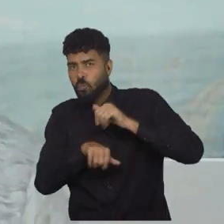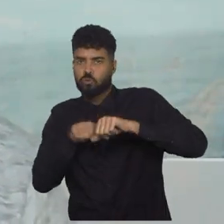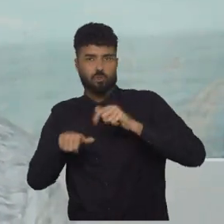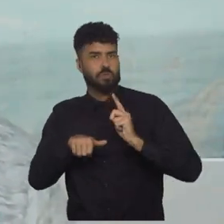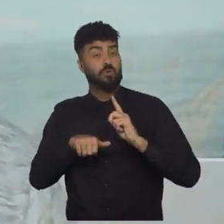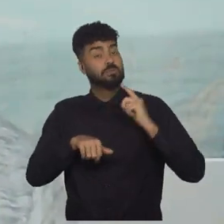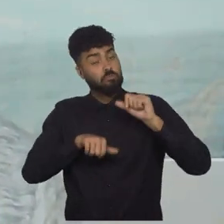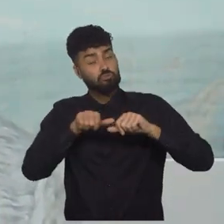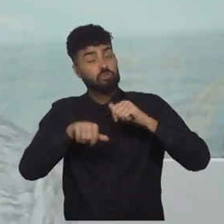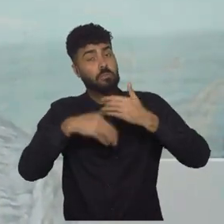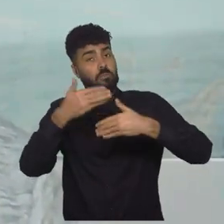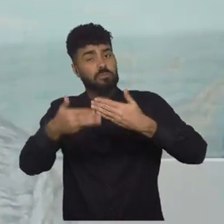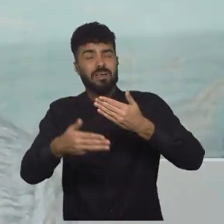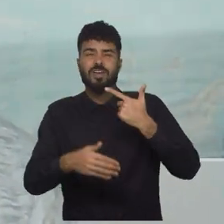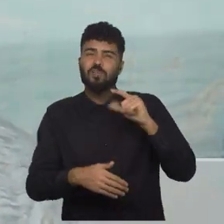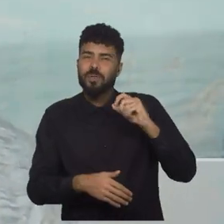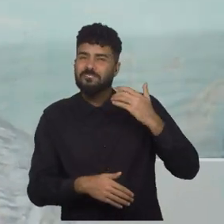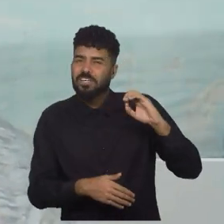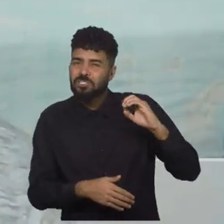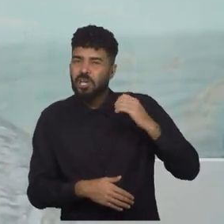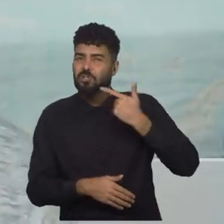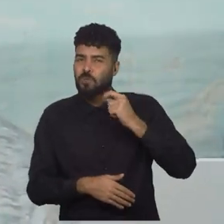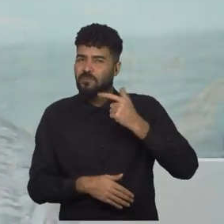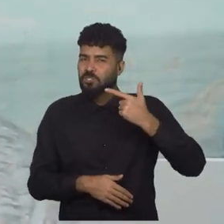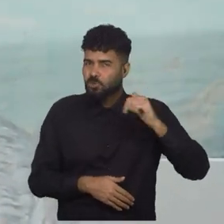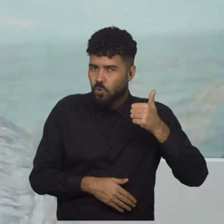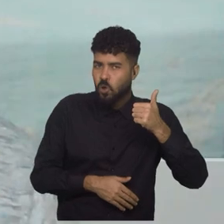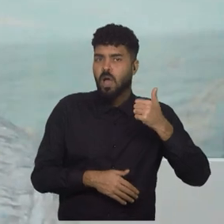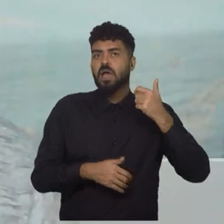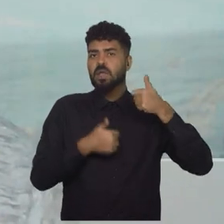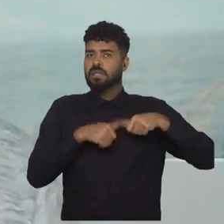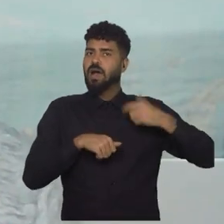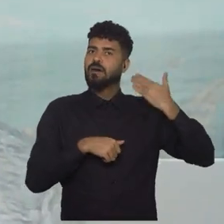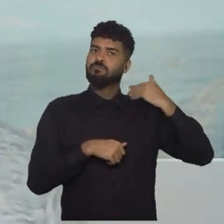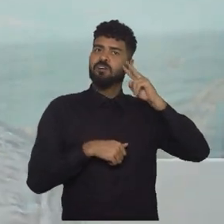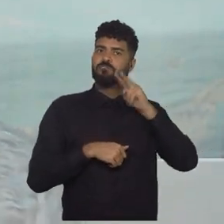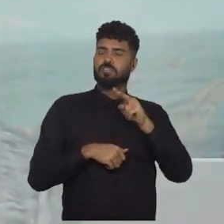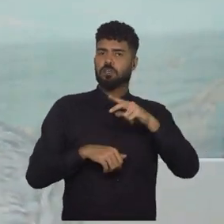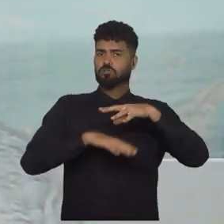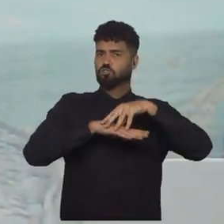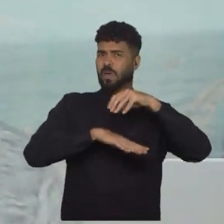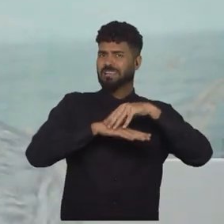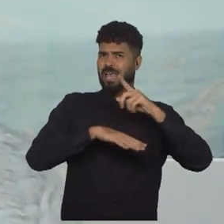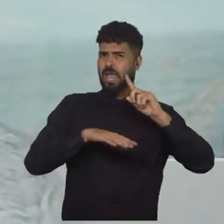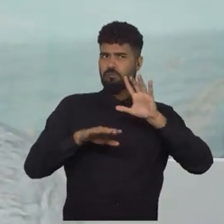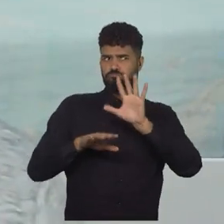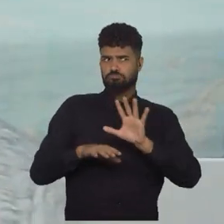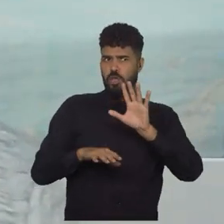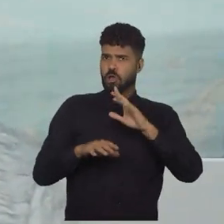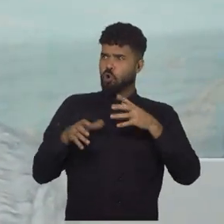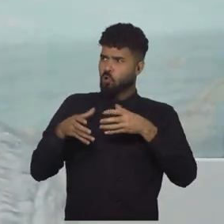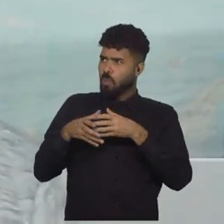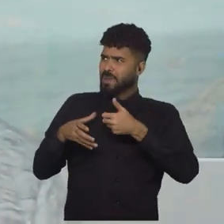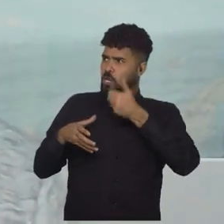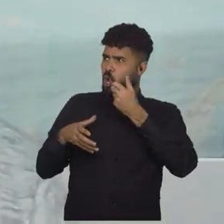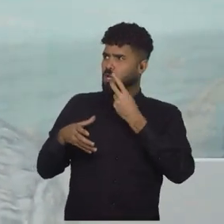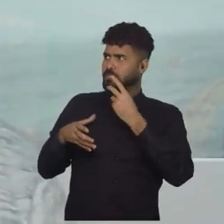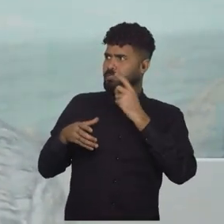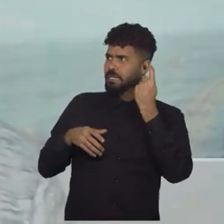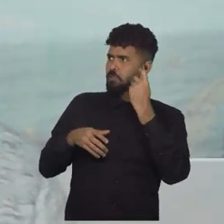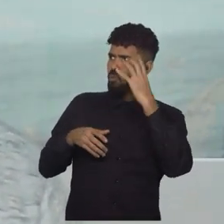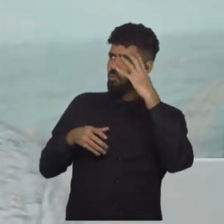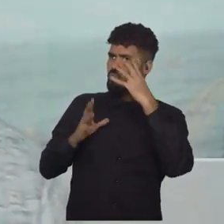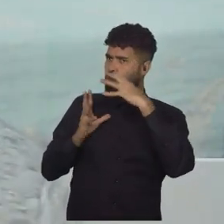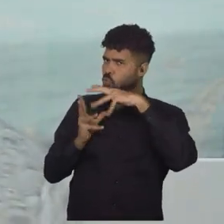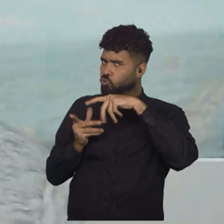por exemplo, 2021, a gente via a Suécia como uma das melhores seleções do mundo, né, pelo jeito que jogava, o jeito mais ofensivo e tudo mais. Além